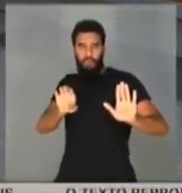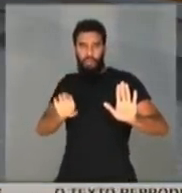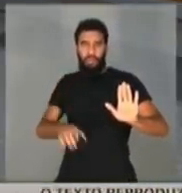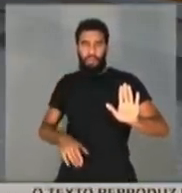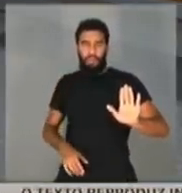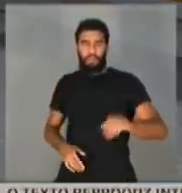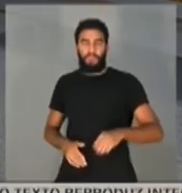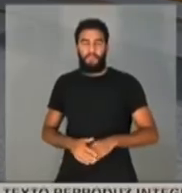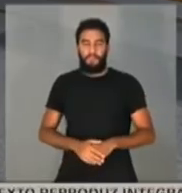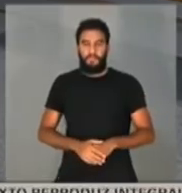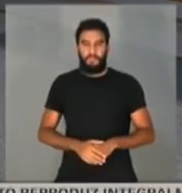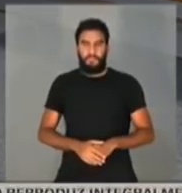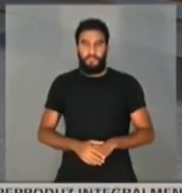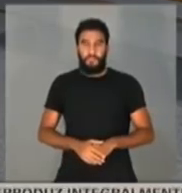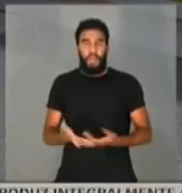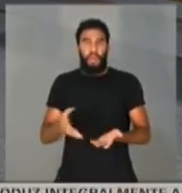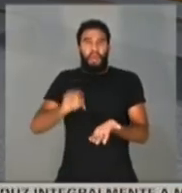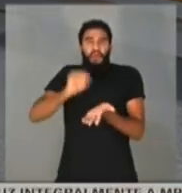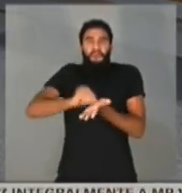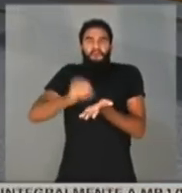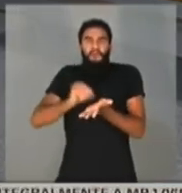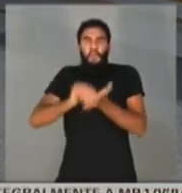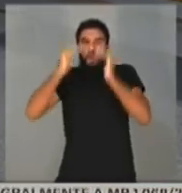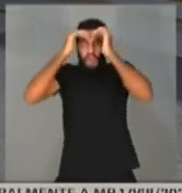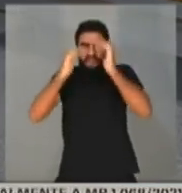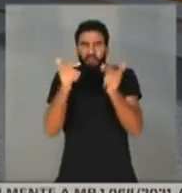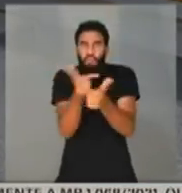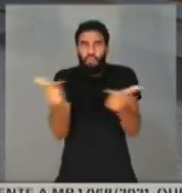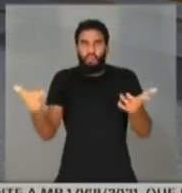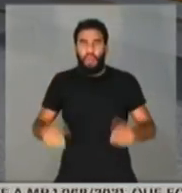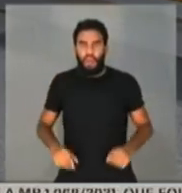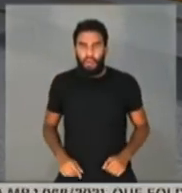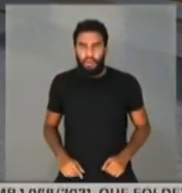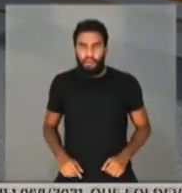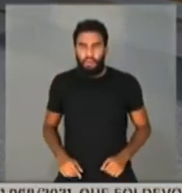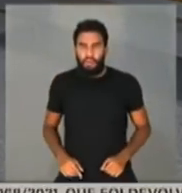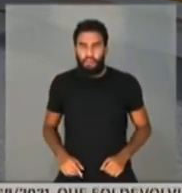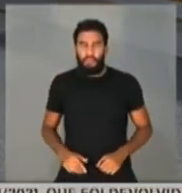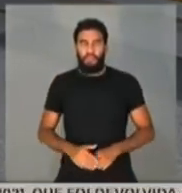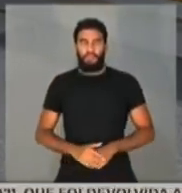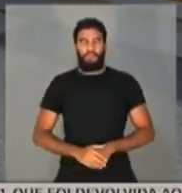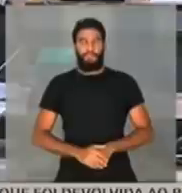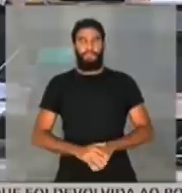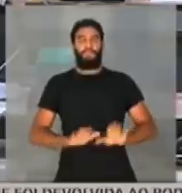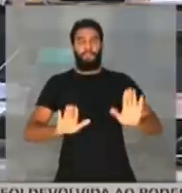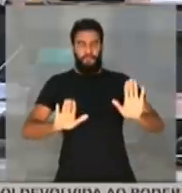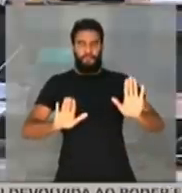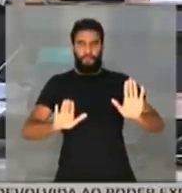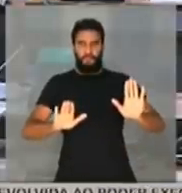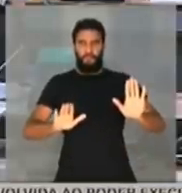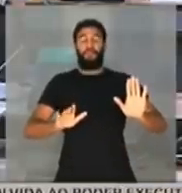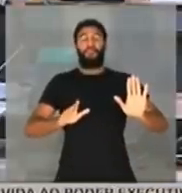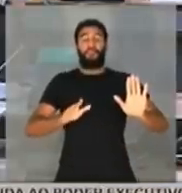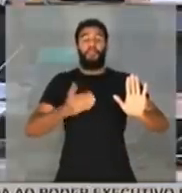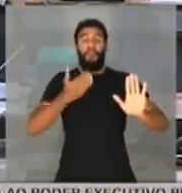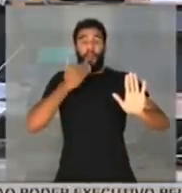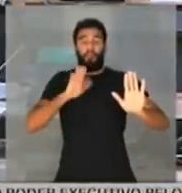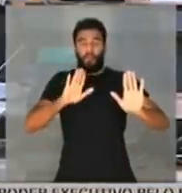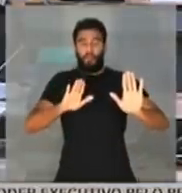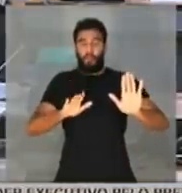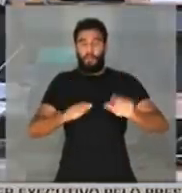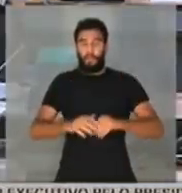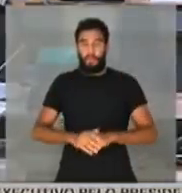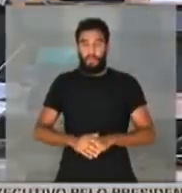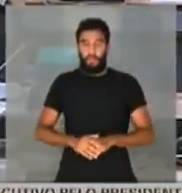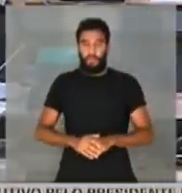É só o senhor faltar o respeito. Presidente. Chegou aqui, senhor presidente. Só um minutinho. Presidente. Só um minutinho. Senhor presidente, o depoimento